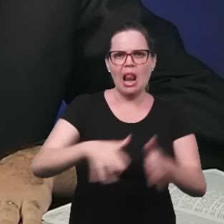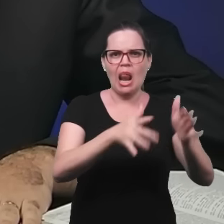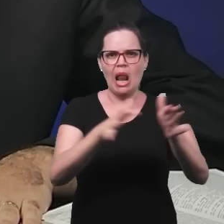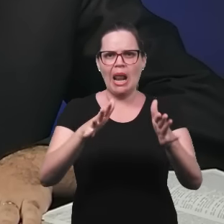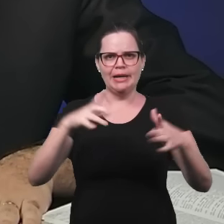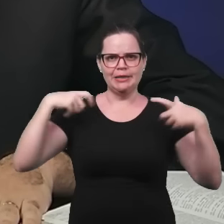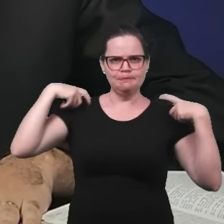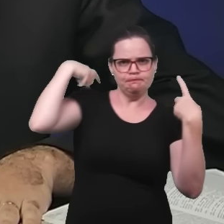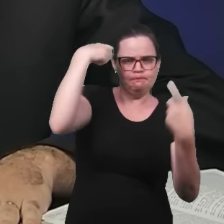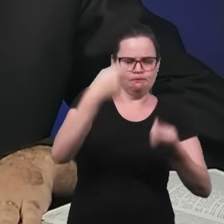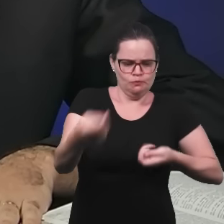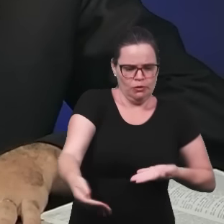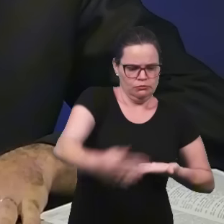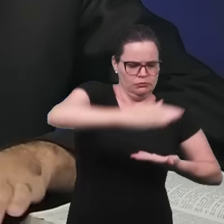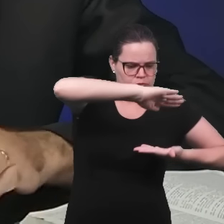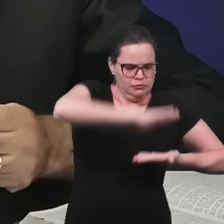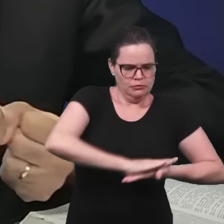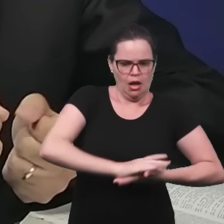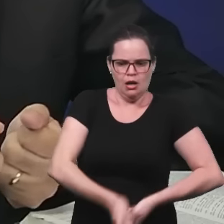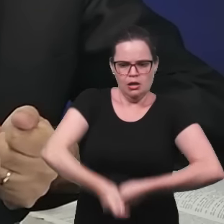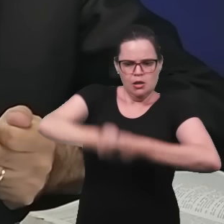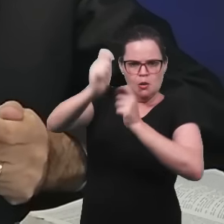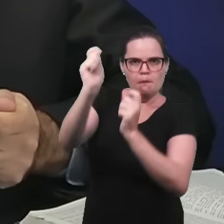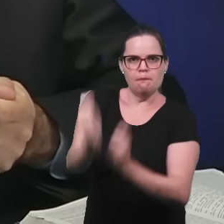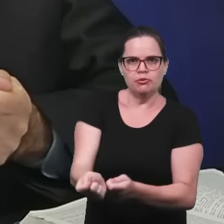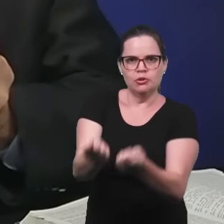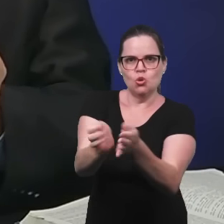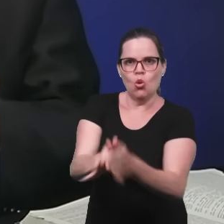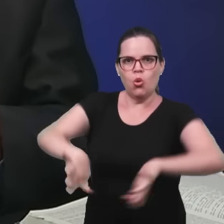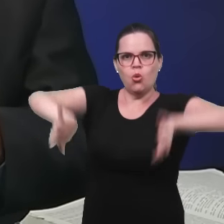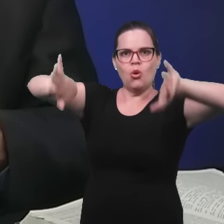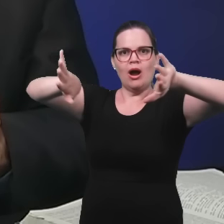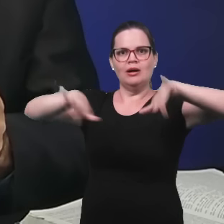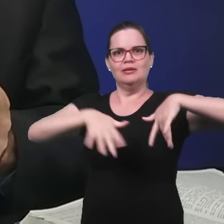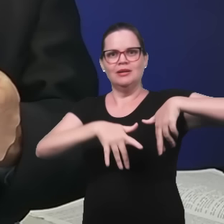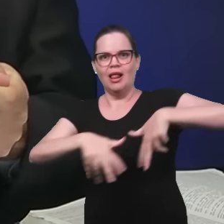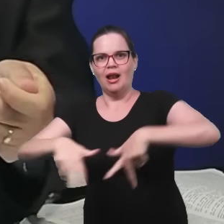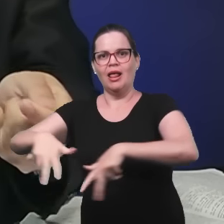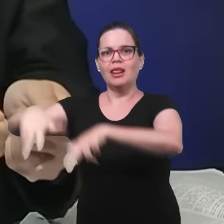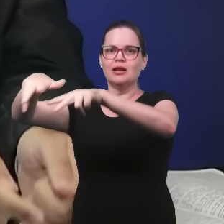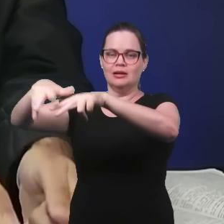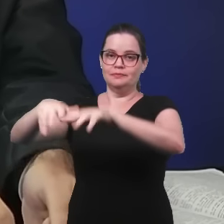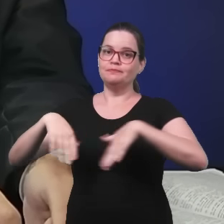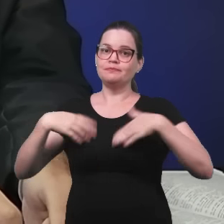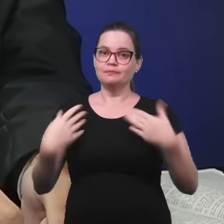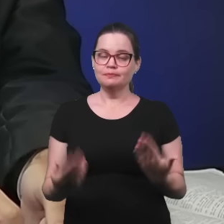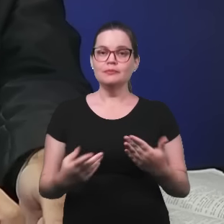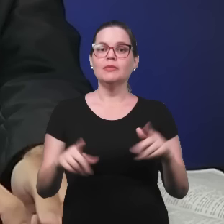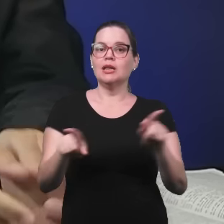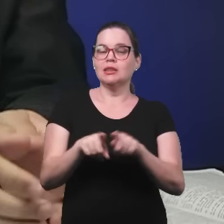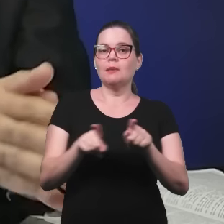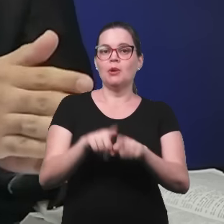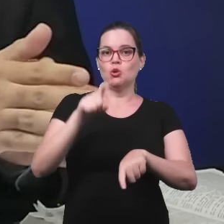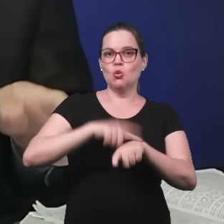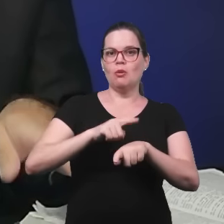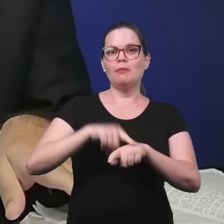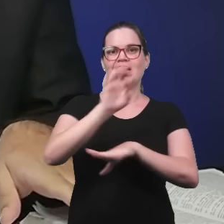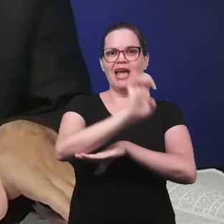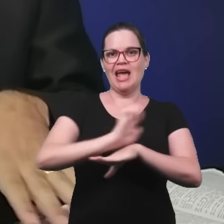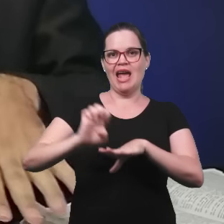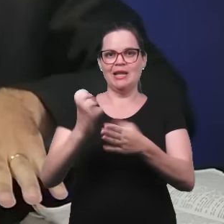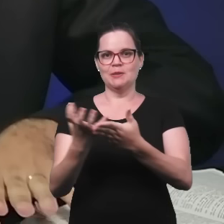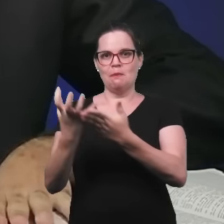arrebatado, aquela capa cai e Eliseu pega a capa. E ele pega aquela mesma capa, encosta no Jordão e o